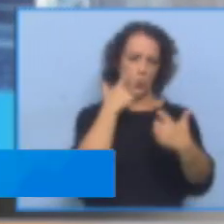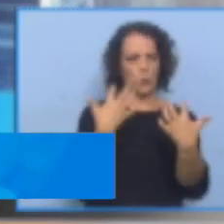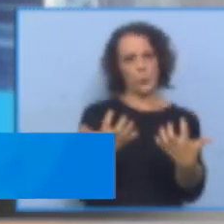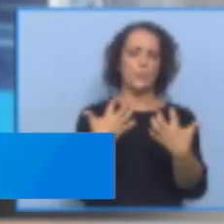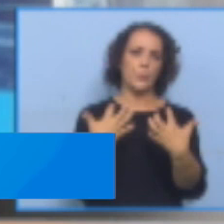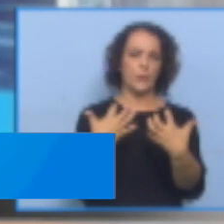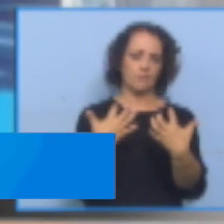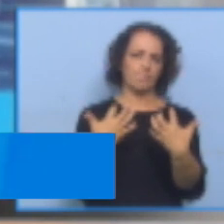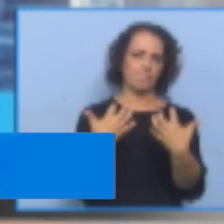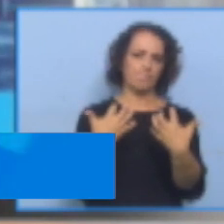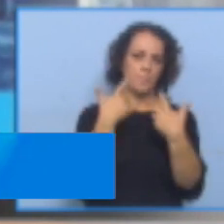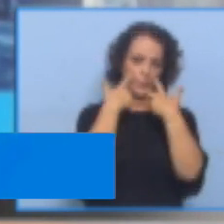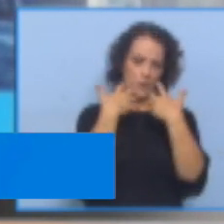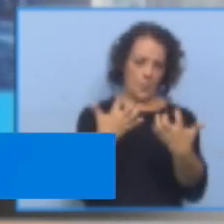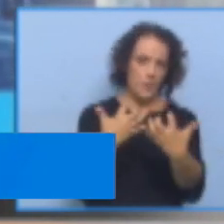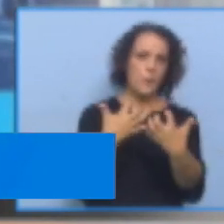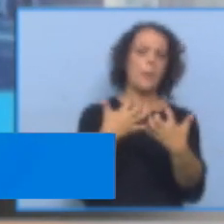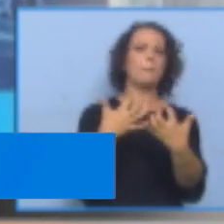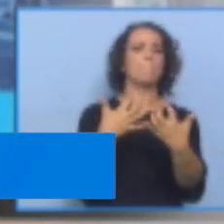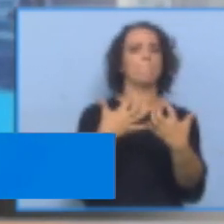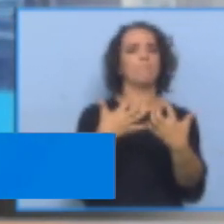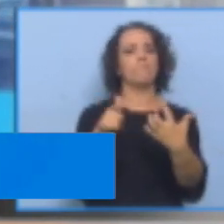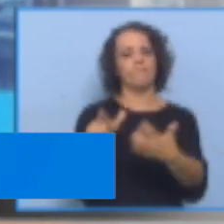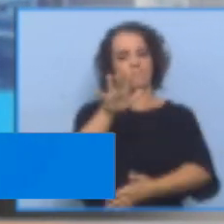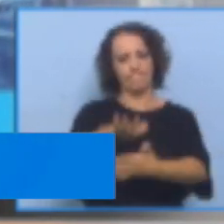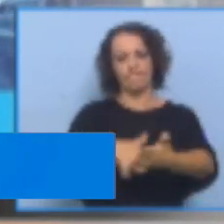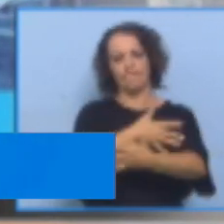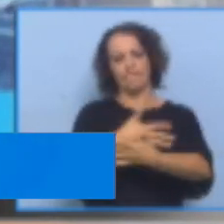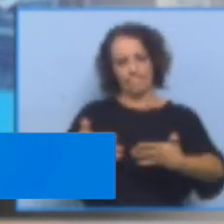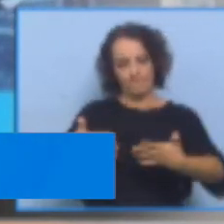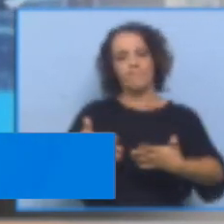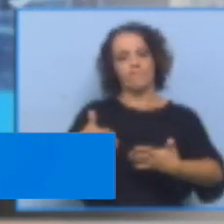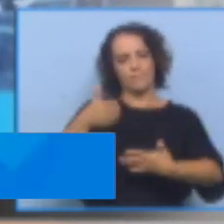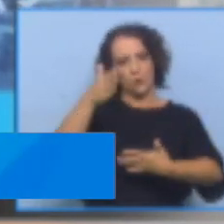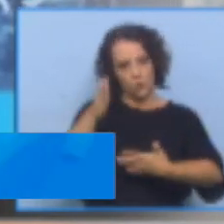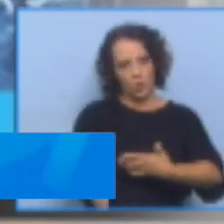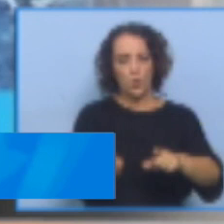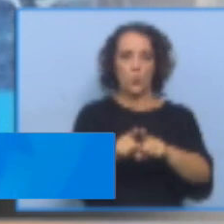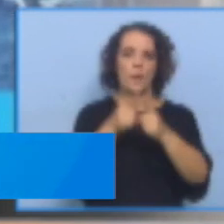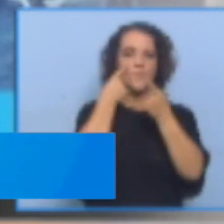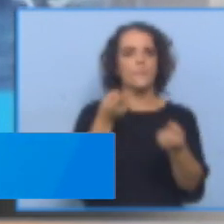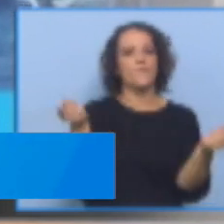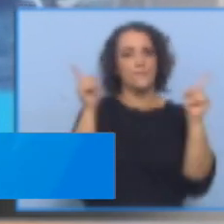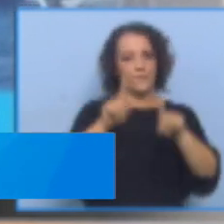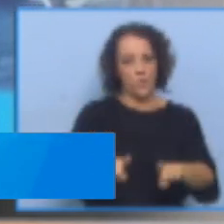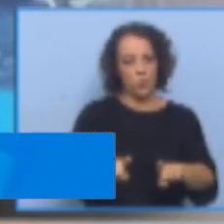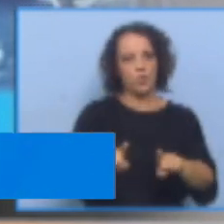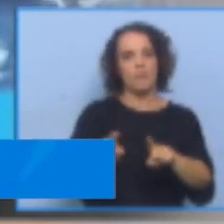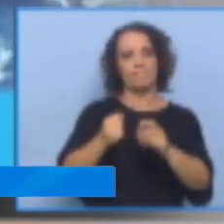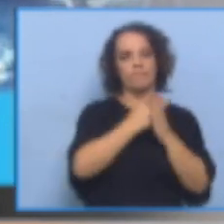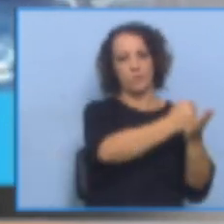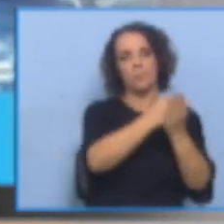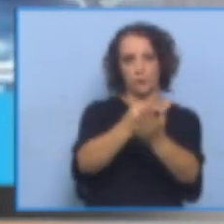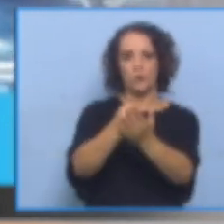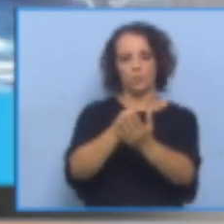indubitavelmente um instrumento de justiça ou de alguma redistribuição social. O país não